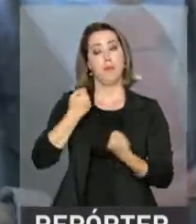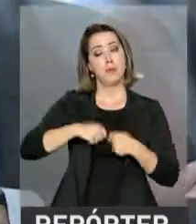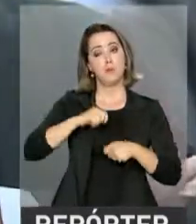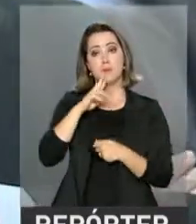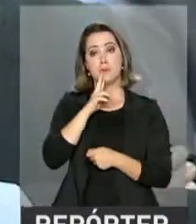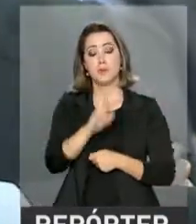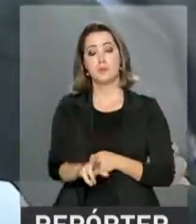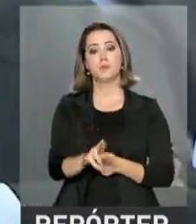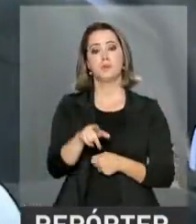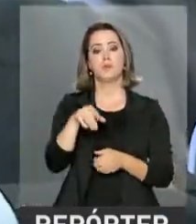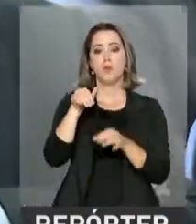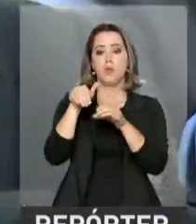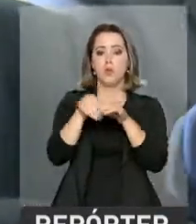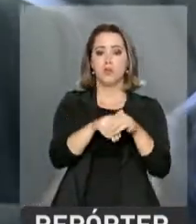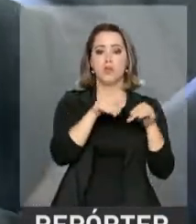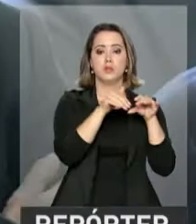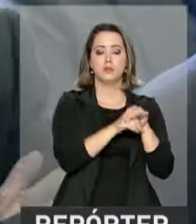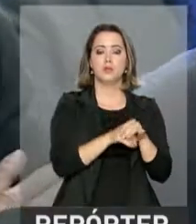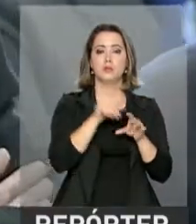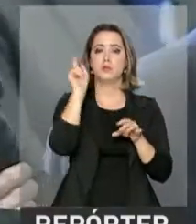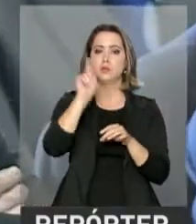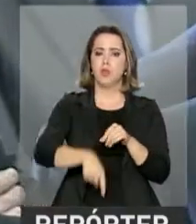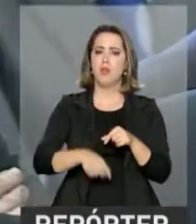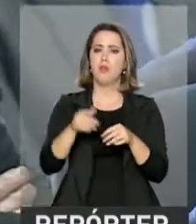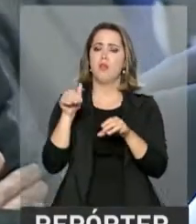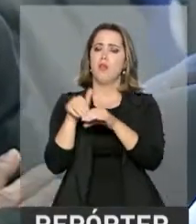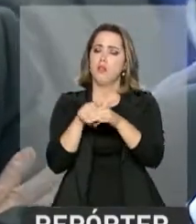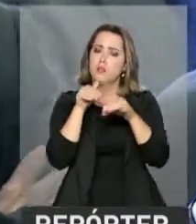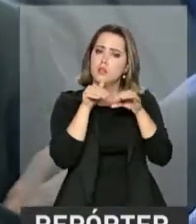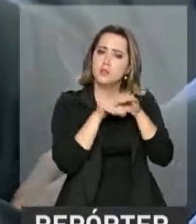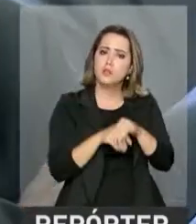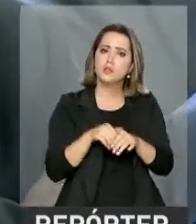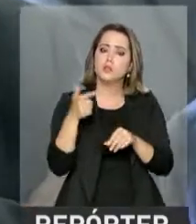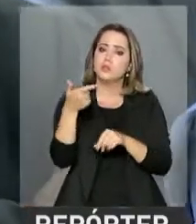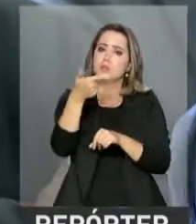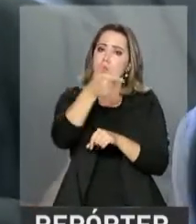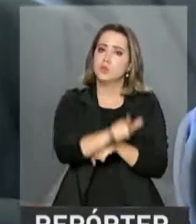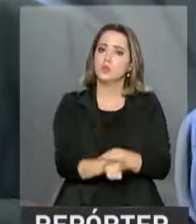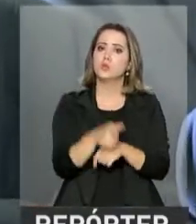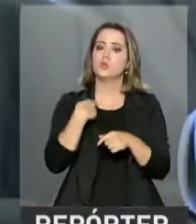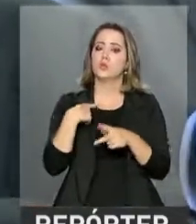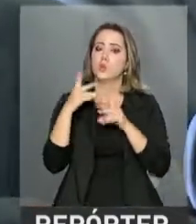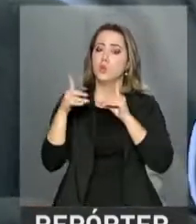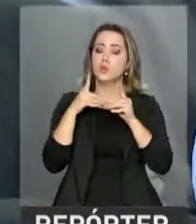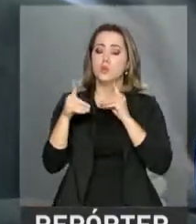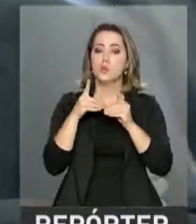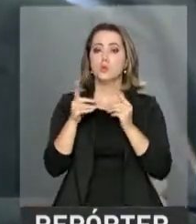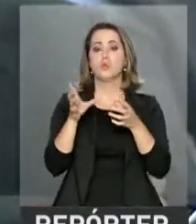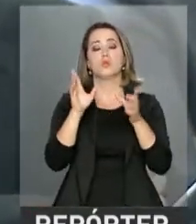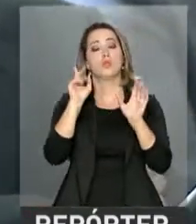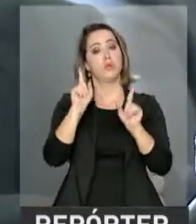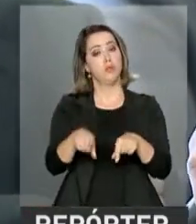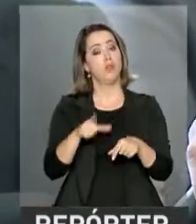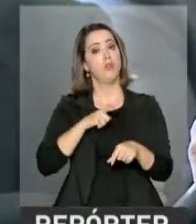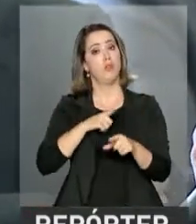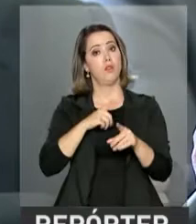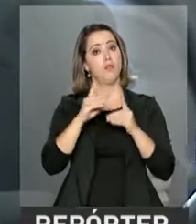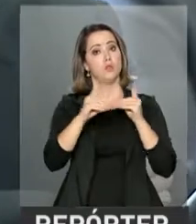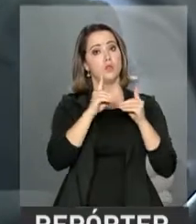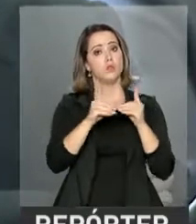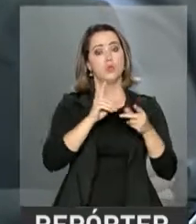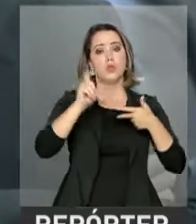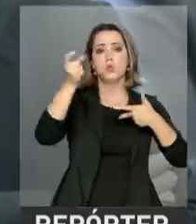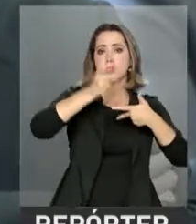votar a reforma da previdência é votar uma reforma mais uma vez pautada pelo diálogo o diálogo do executivo do